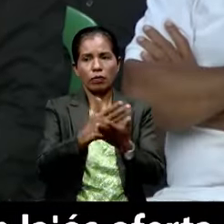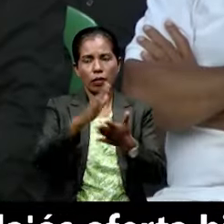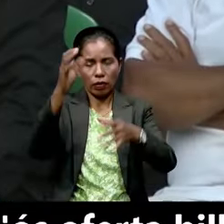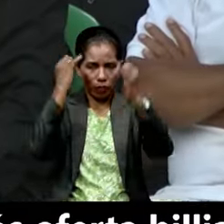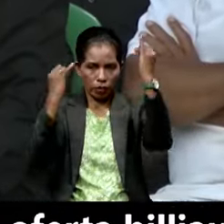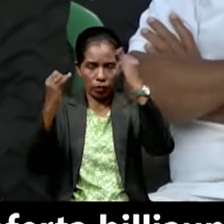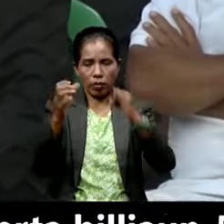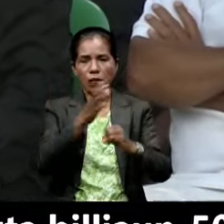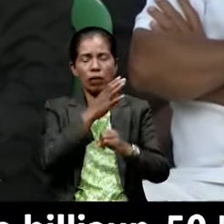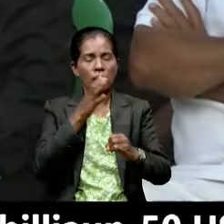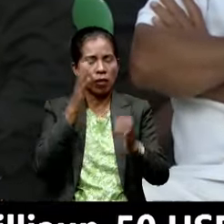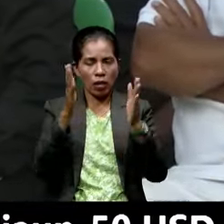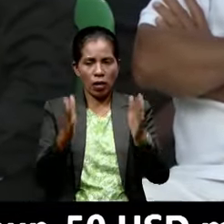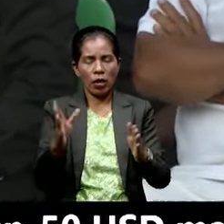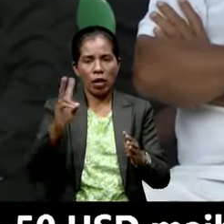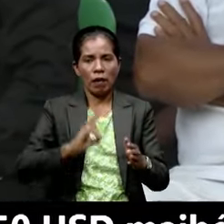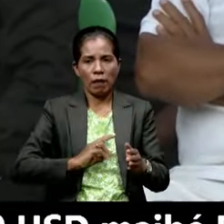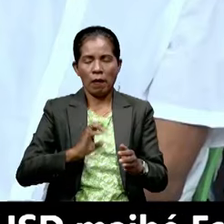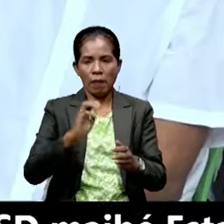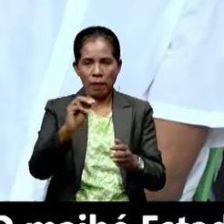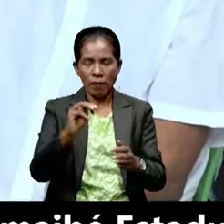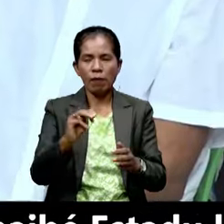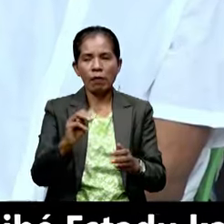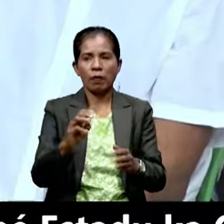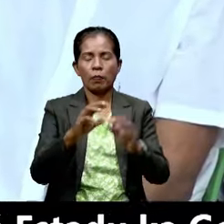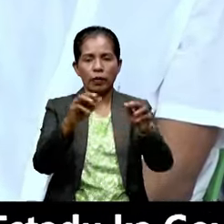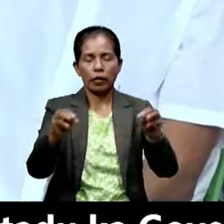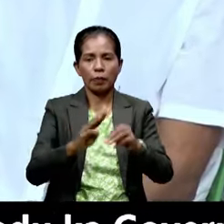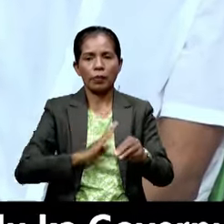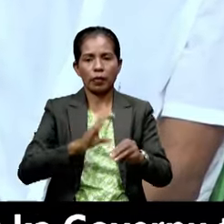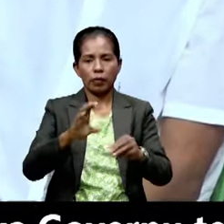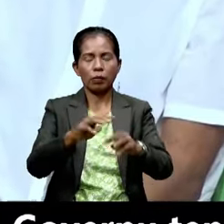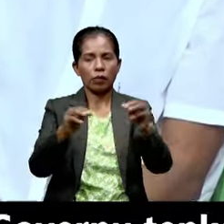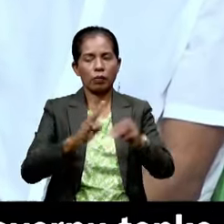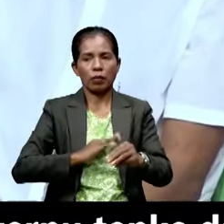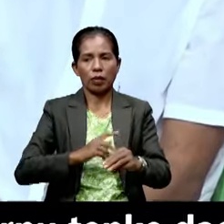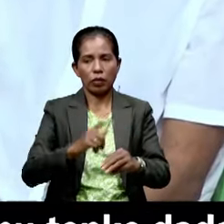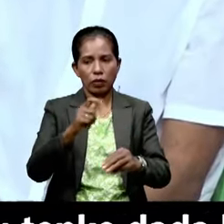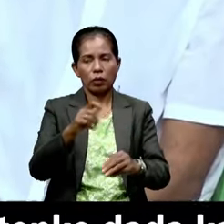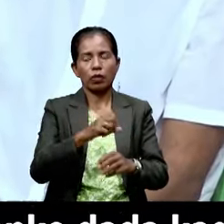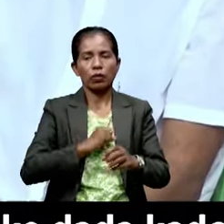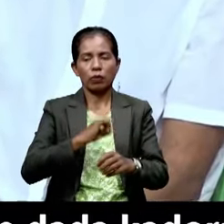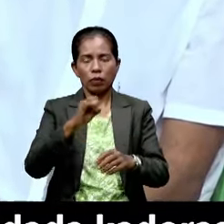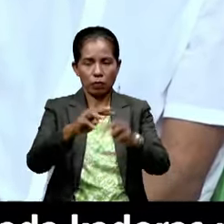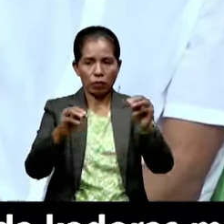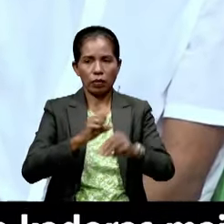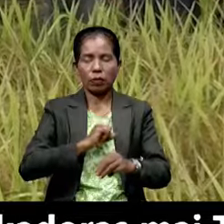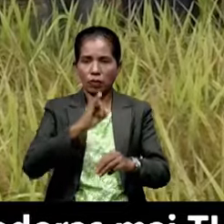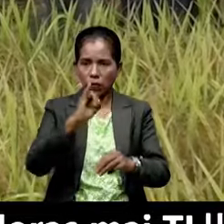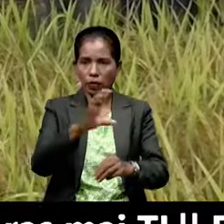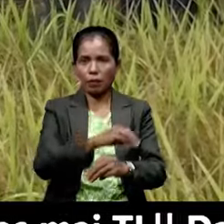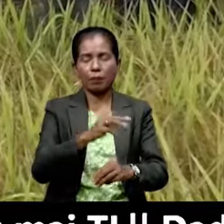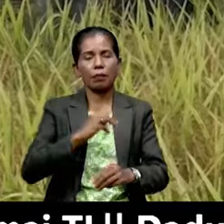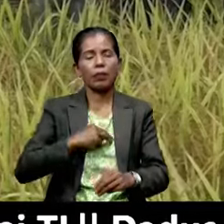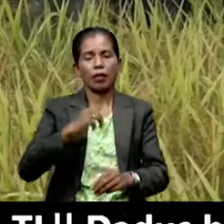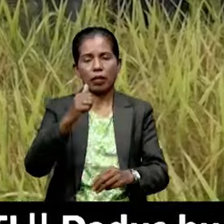ba agrikultur sira iha ve masih munisipi ba ukau, la leya munisipi Manatutu, Suai munisipi Kovalima, Nomaliana